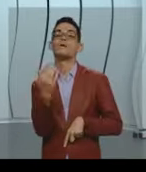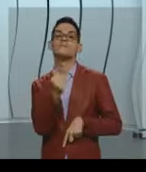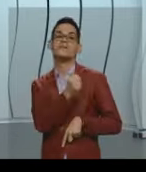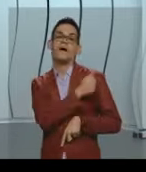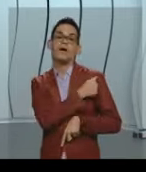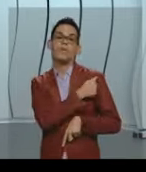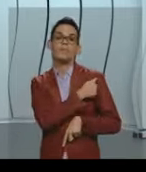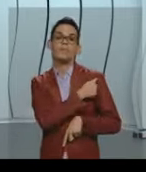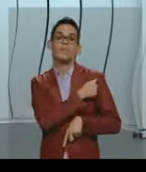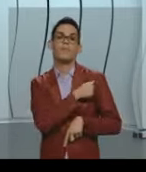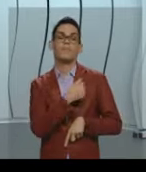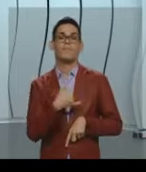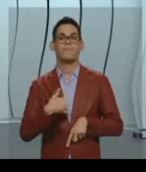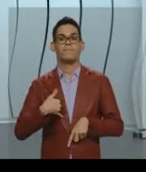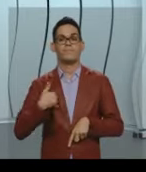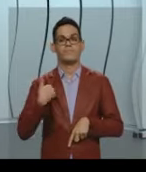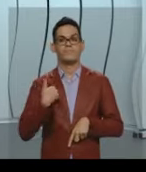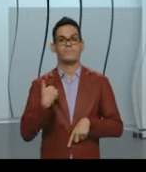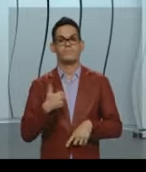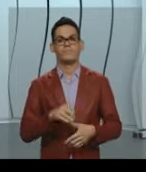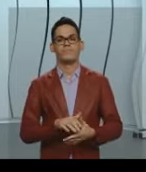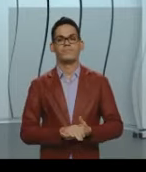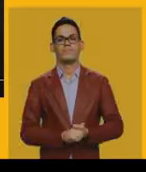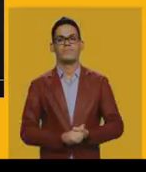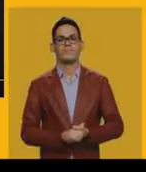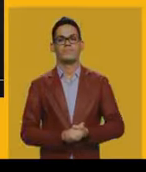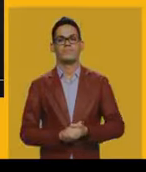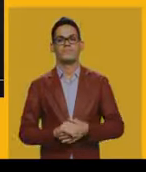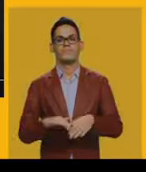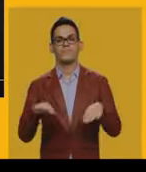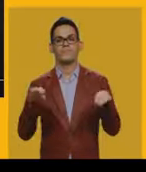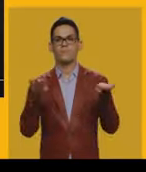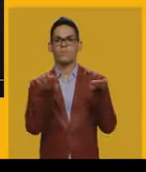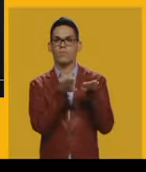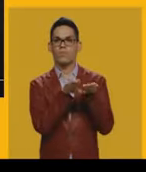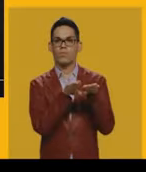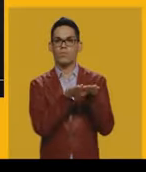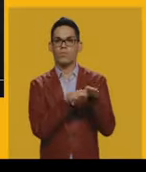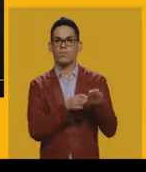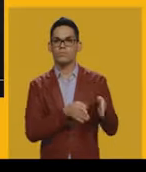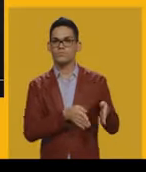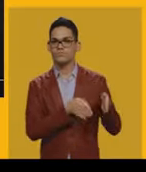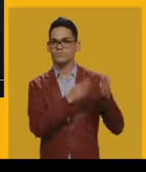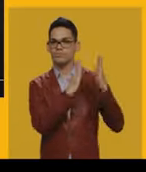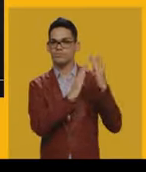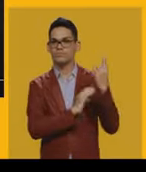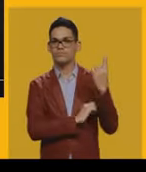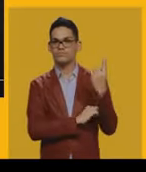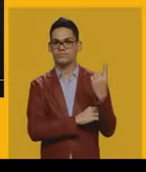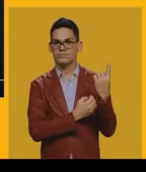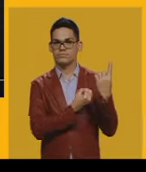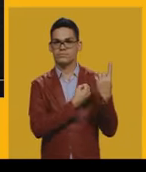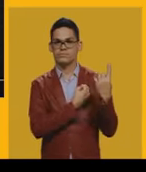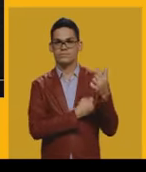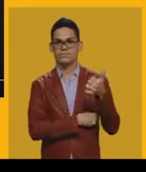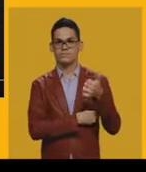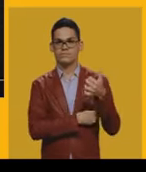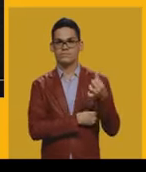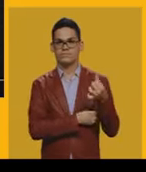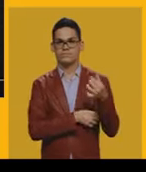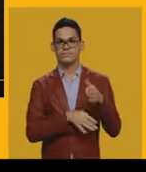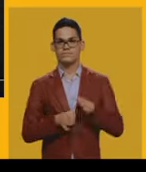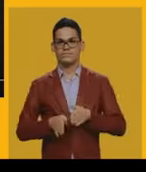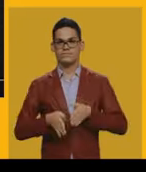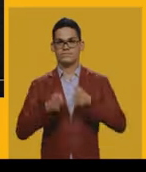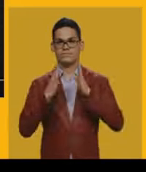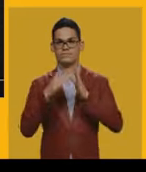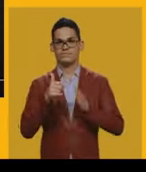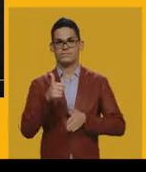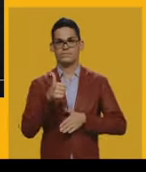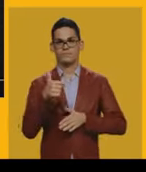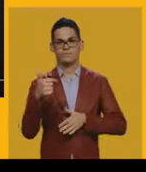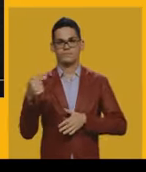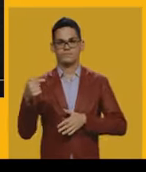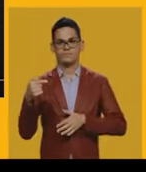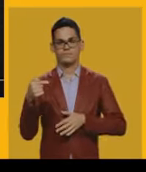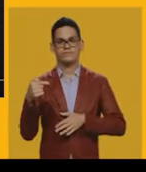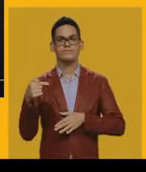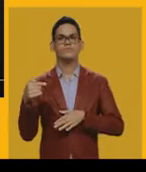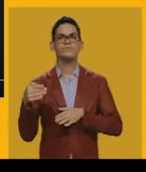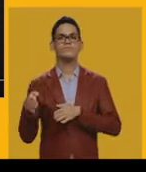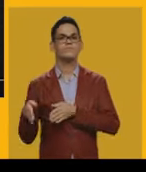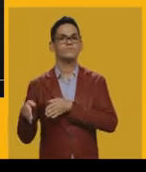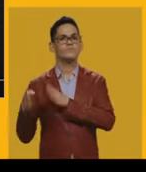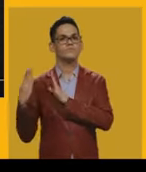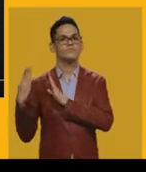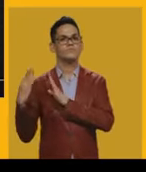Z. As colunas aqui, a primeira coluna é a idade de 16 anos, a segunda 17 anos e